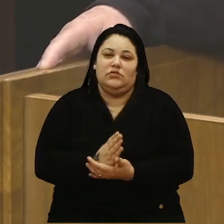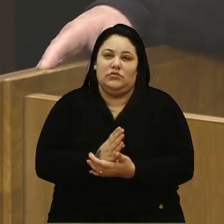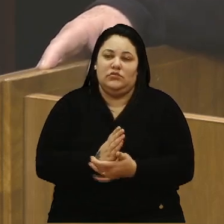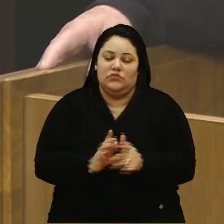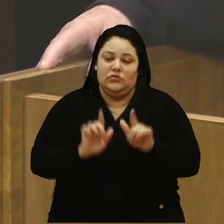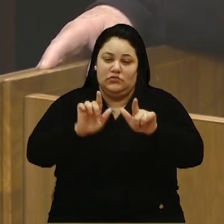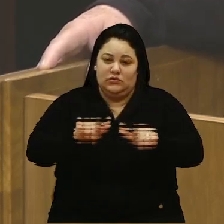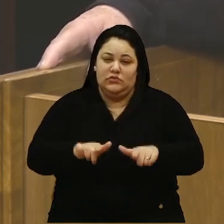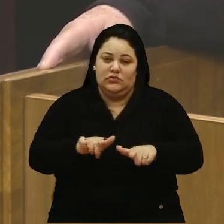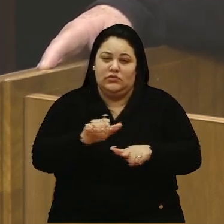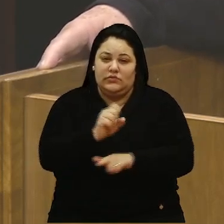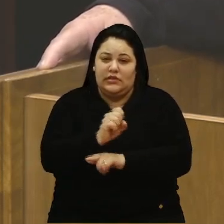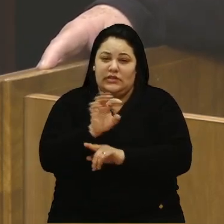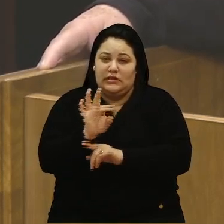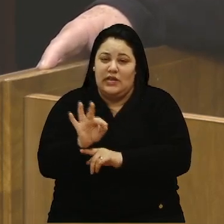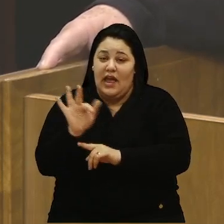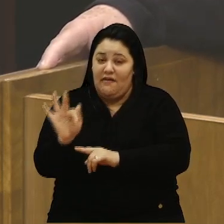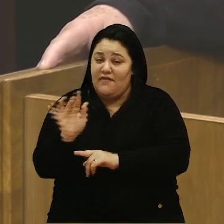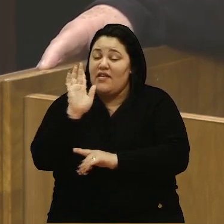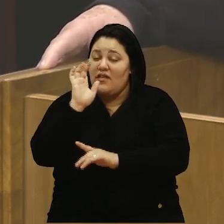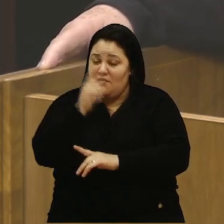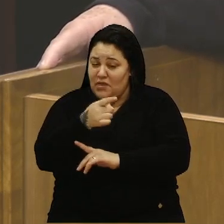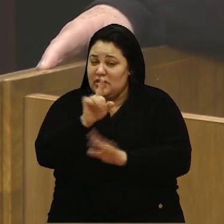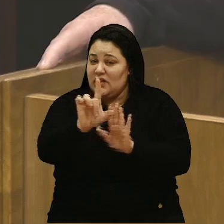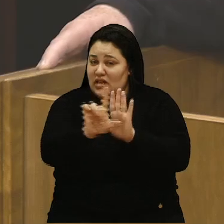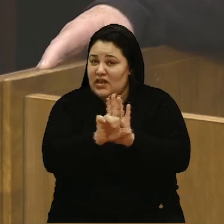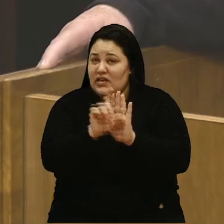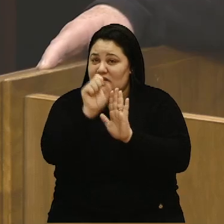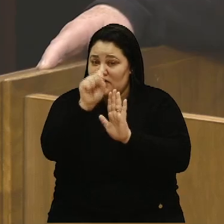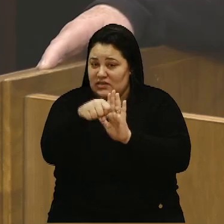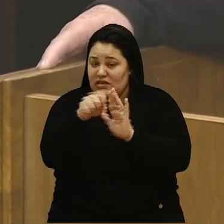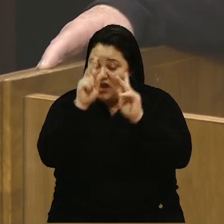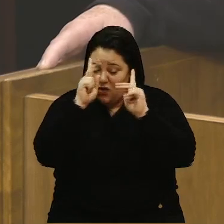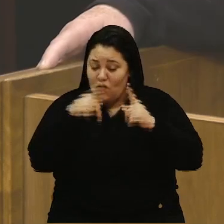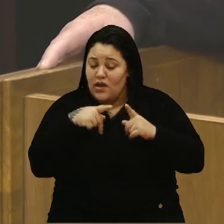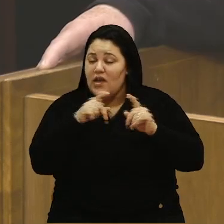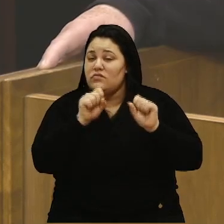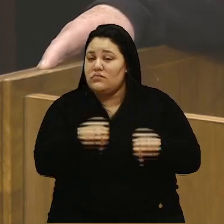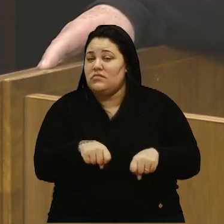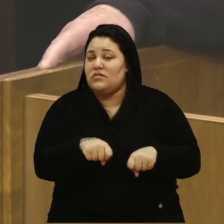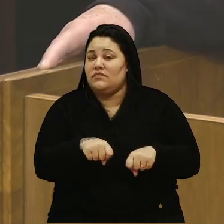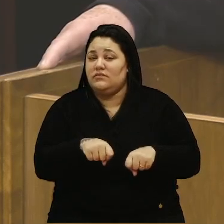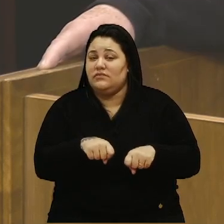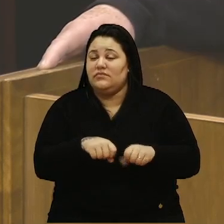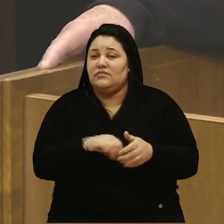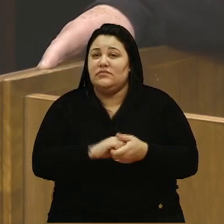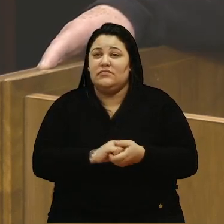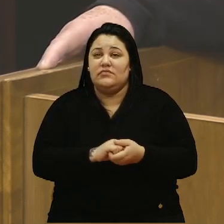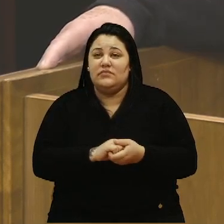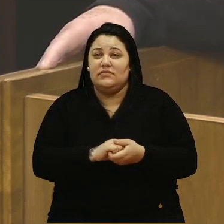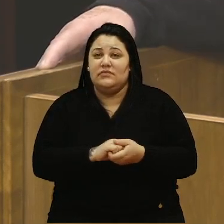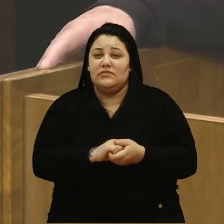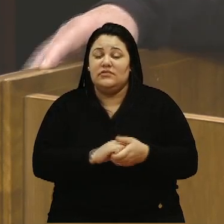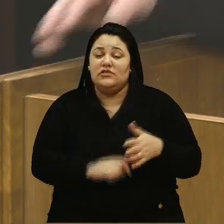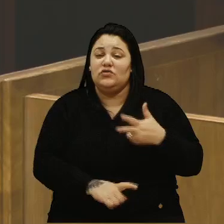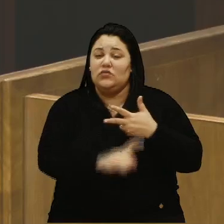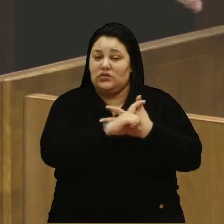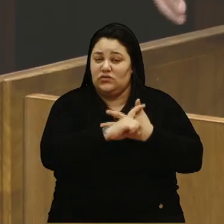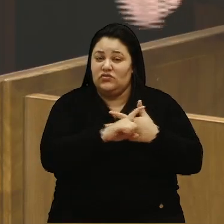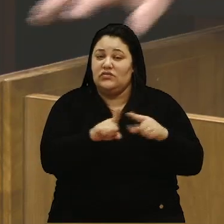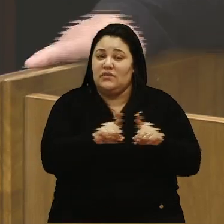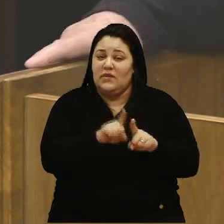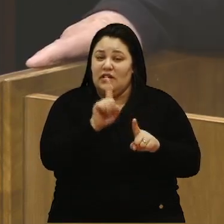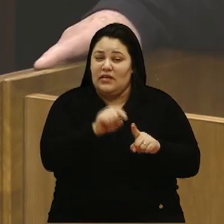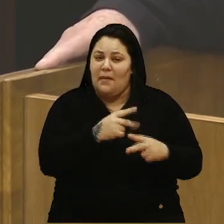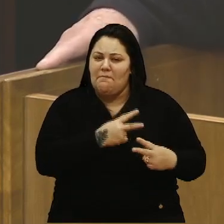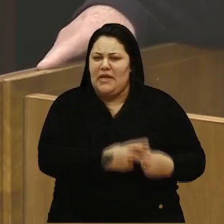está legislando, estou reconhecendo aqui, e o executivo é